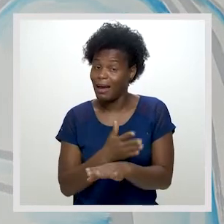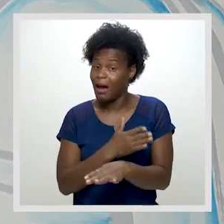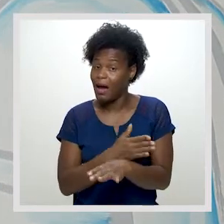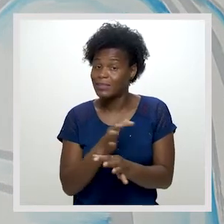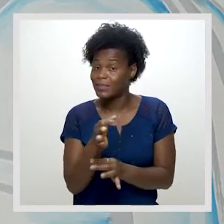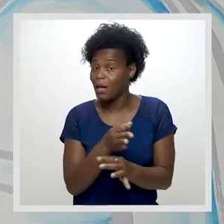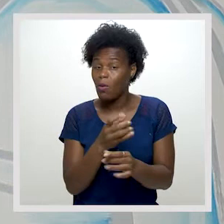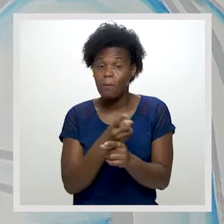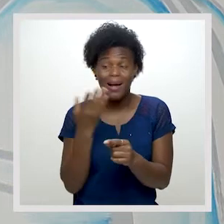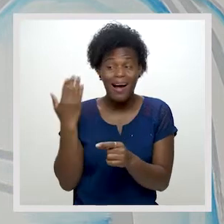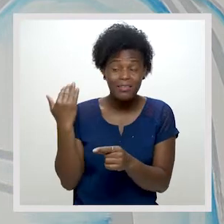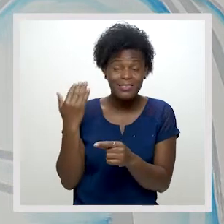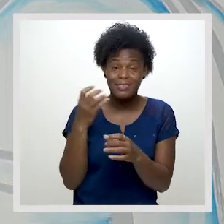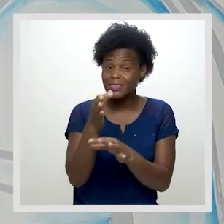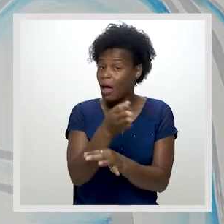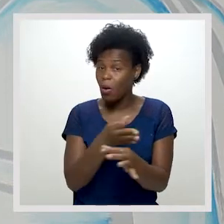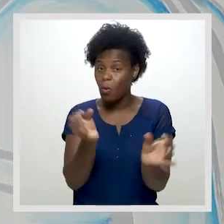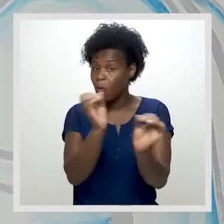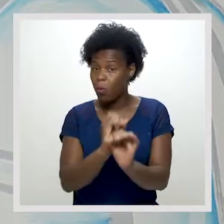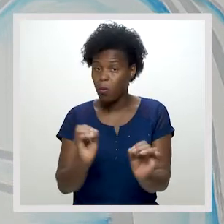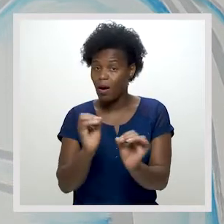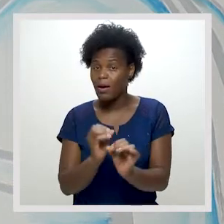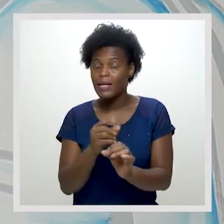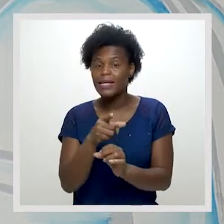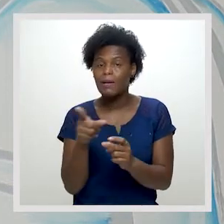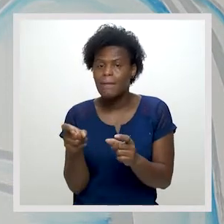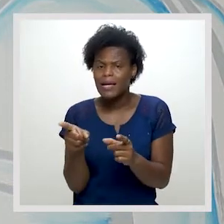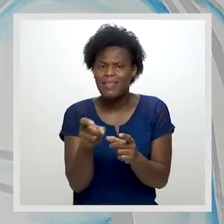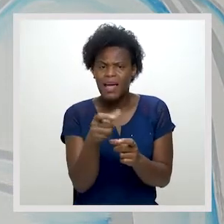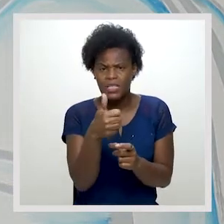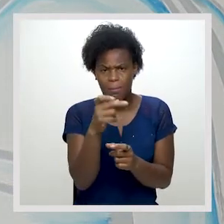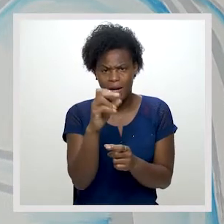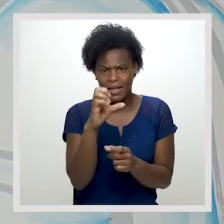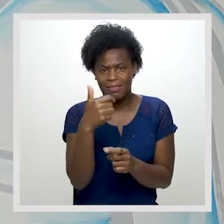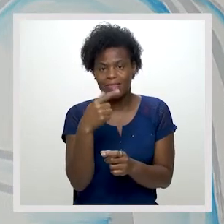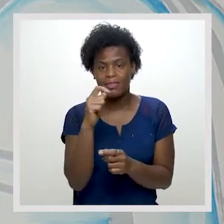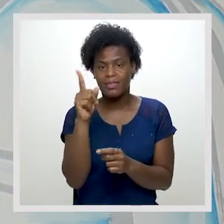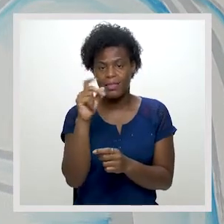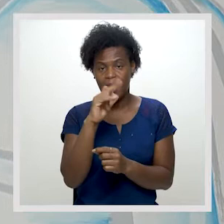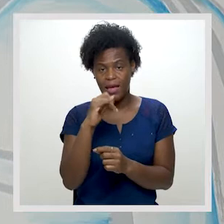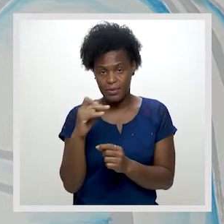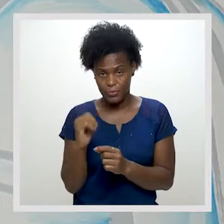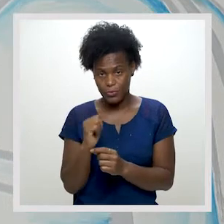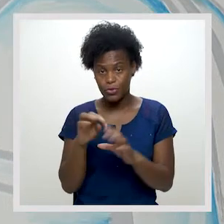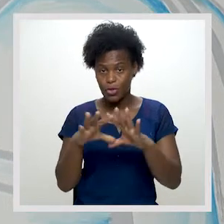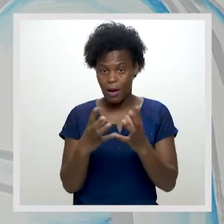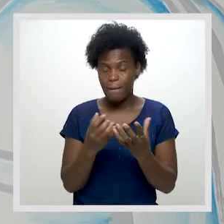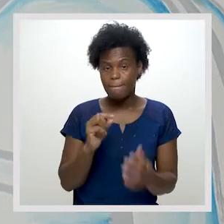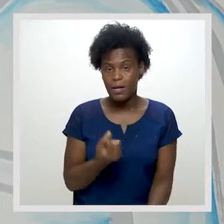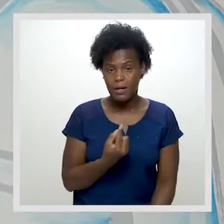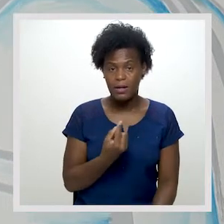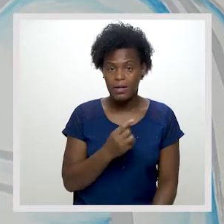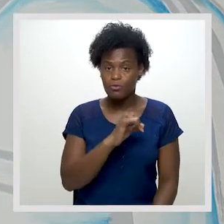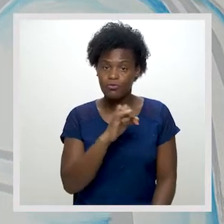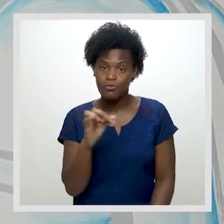não existia a célula, e essas bactérias, geralmente, para a